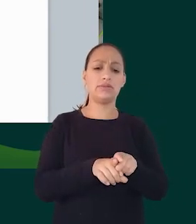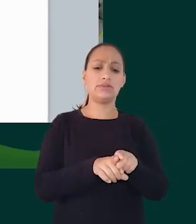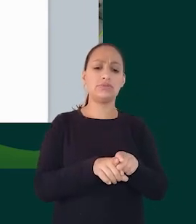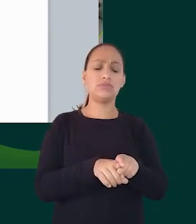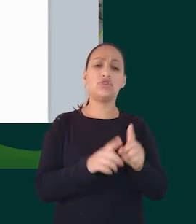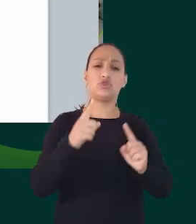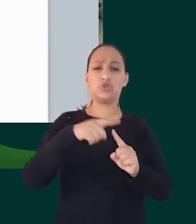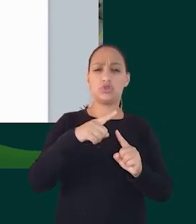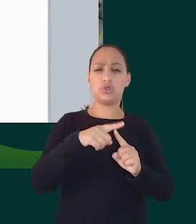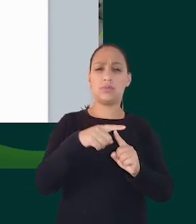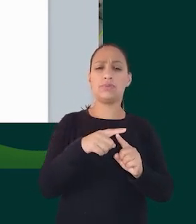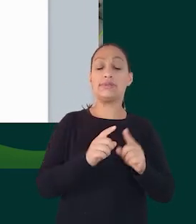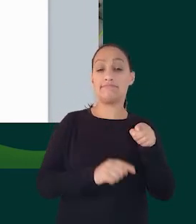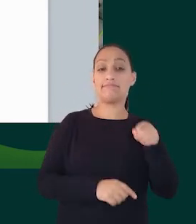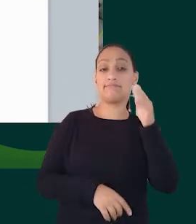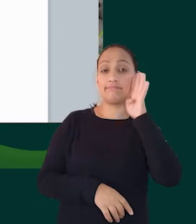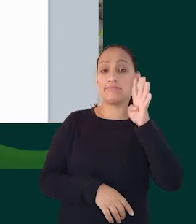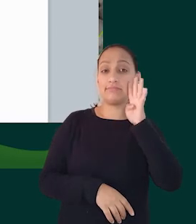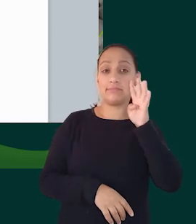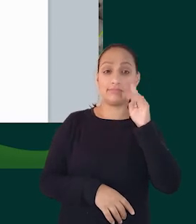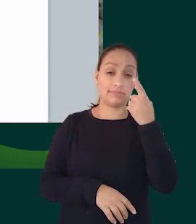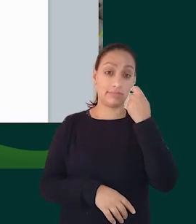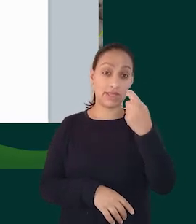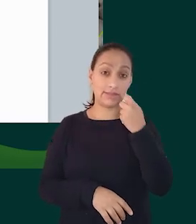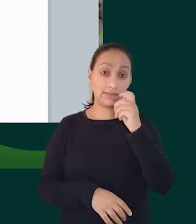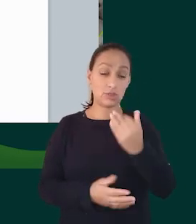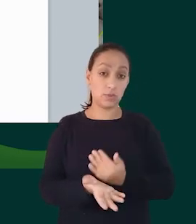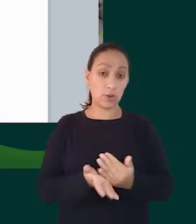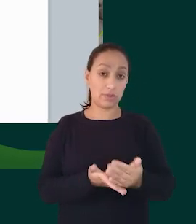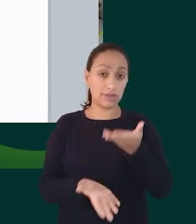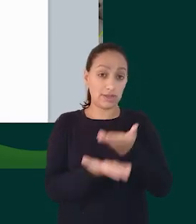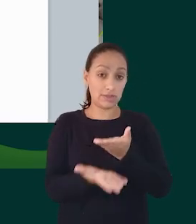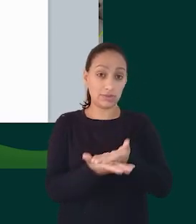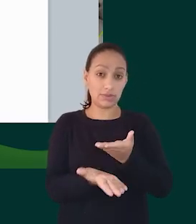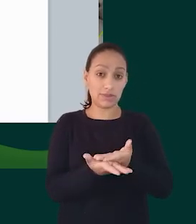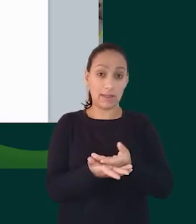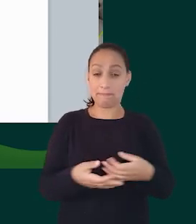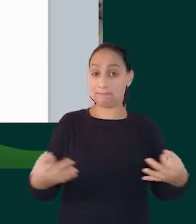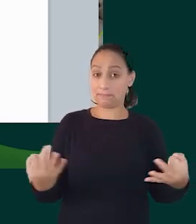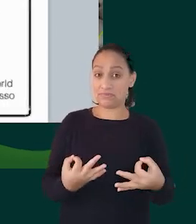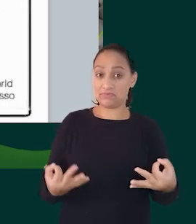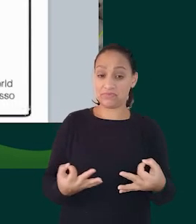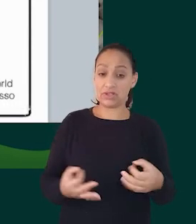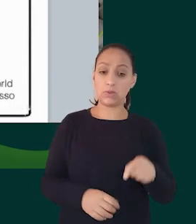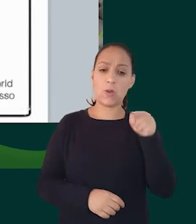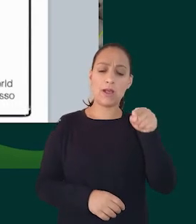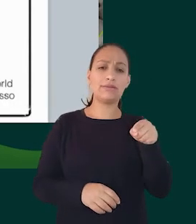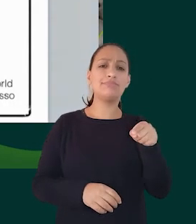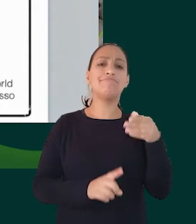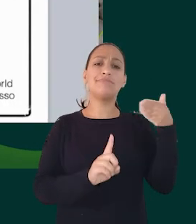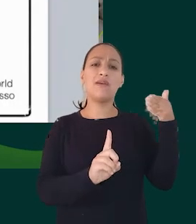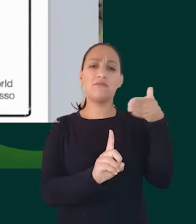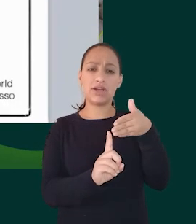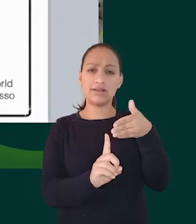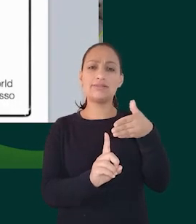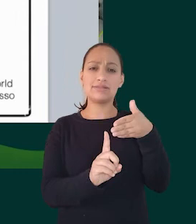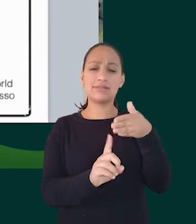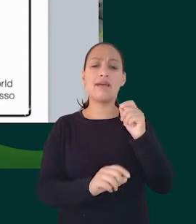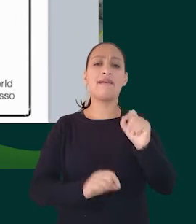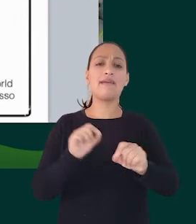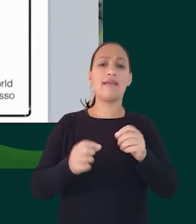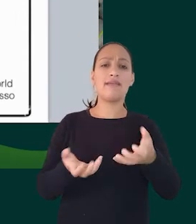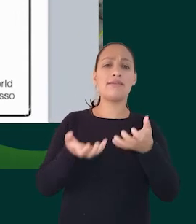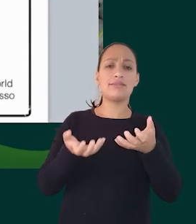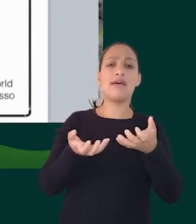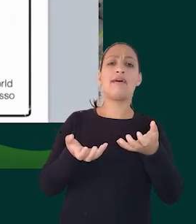né? Que são bem, bem bacanas e bem interessantes para começar a estudar. Perfeito? Aqui estão as referências. Quem quiser me